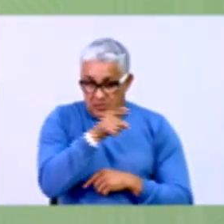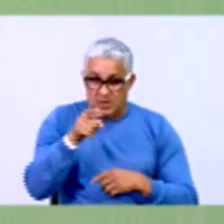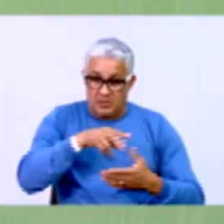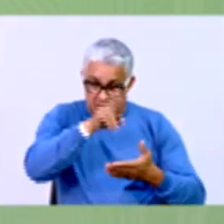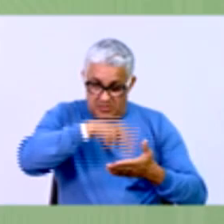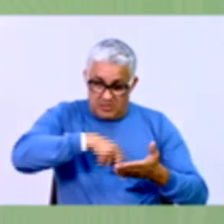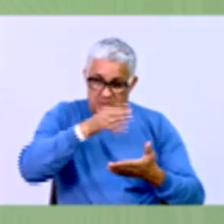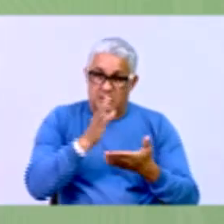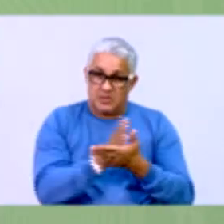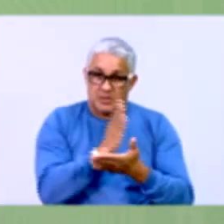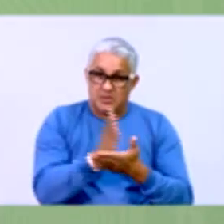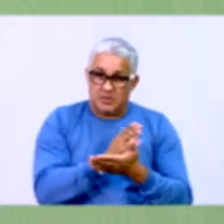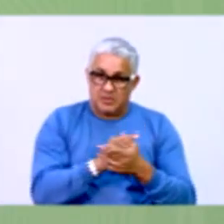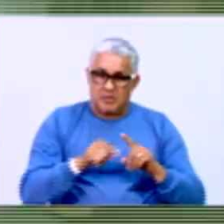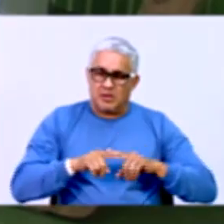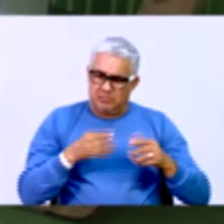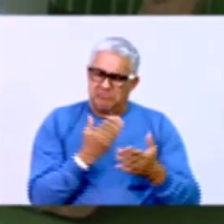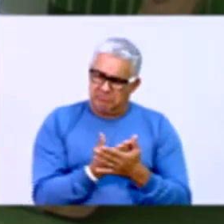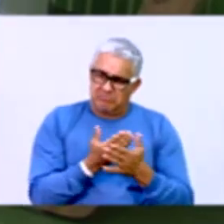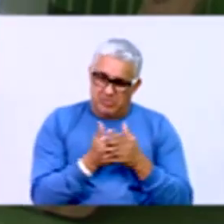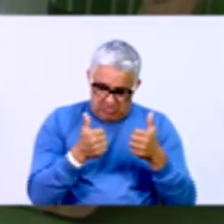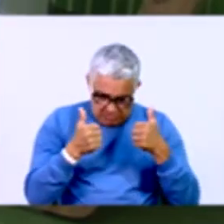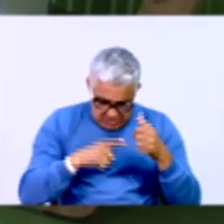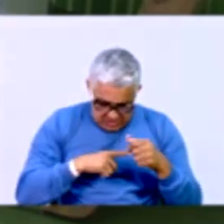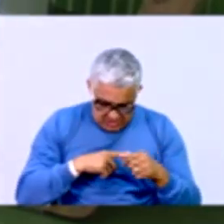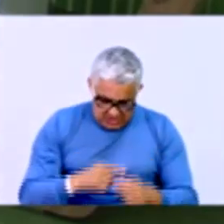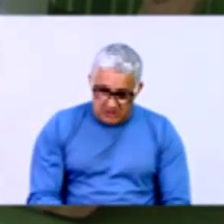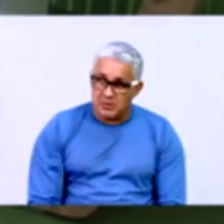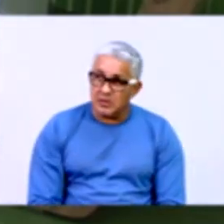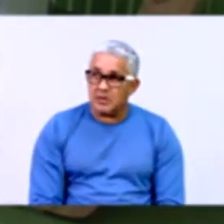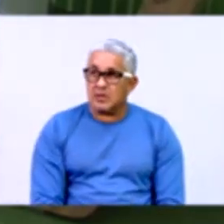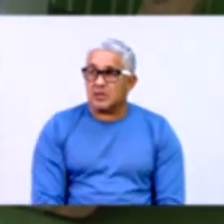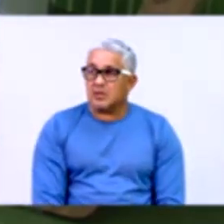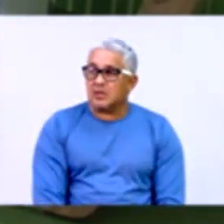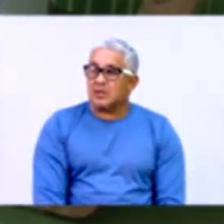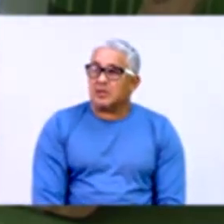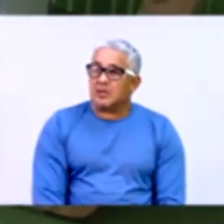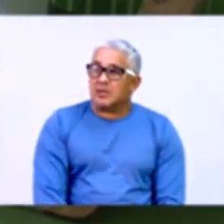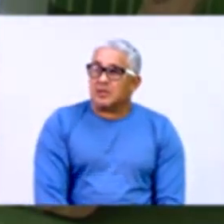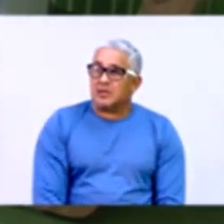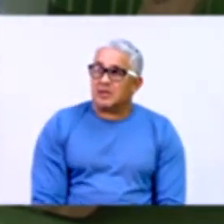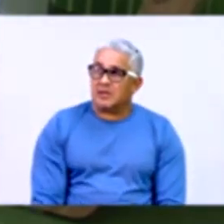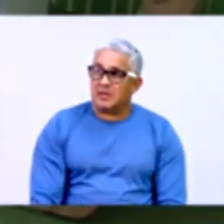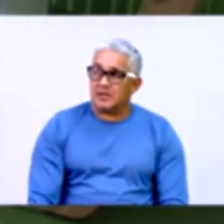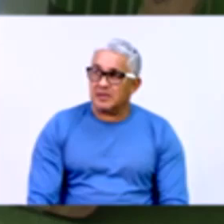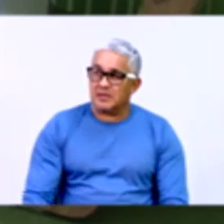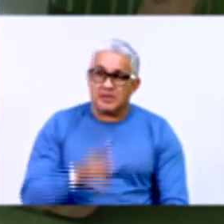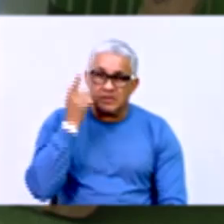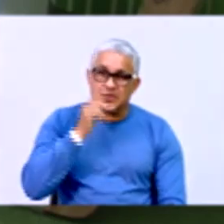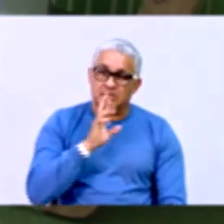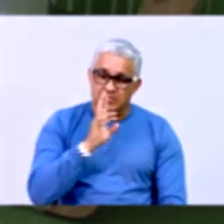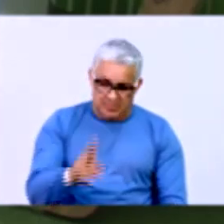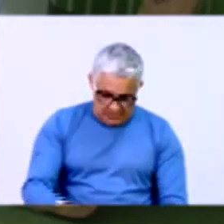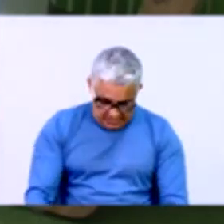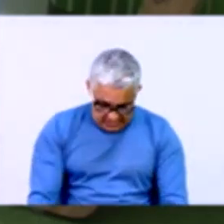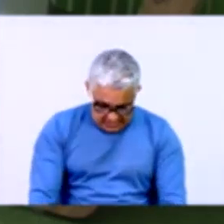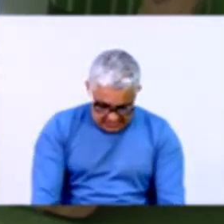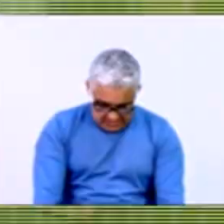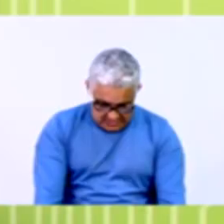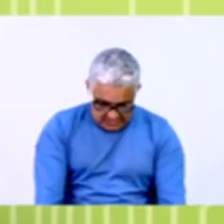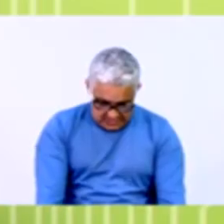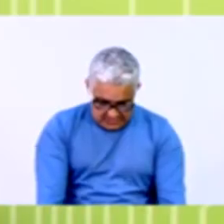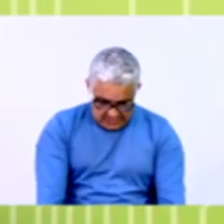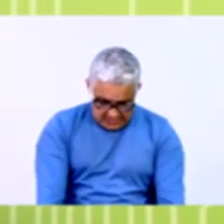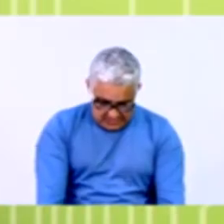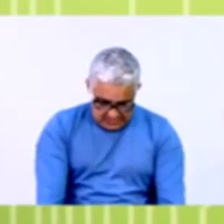texto, né? Não, mas eles estudaram. Estudaram, Os né? nossos alunos estudaram Então, aí. conseguiram responder aquilo que a gente nem tinha falado, mas que